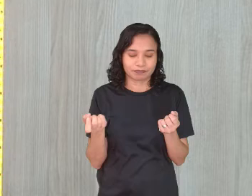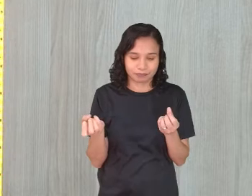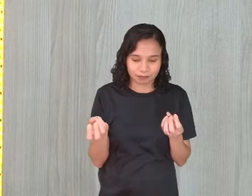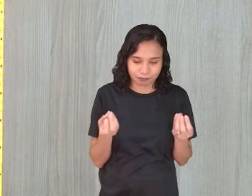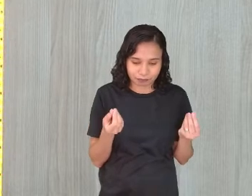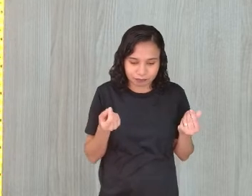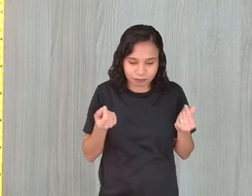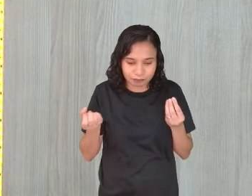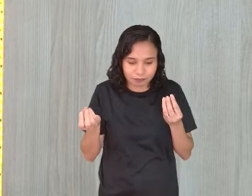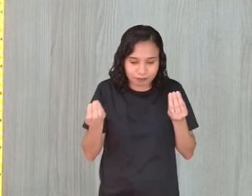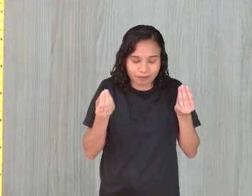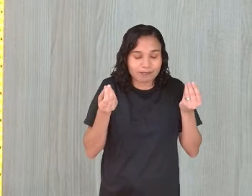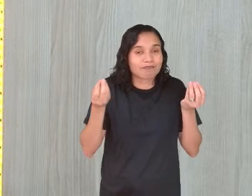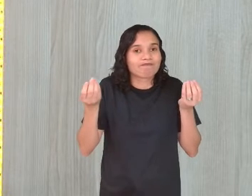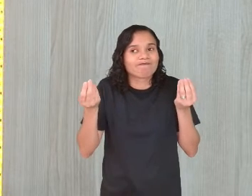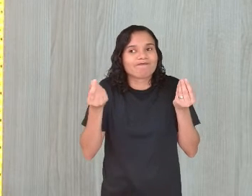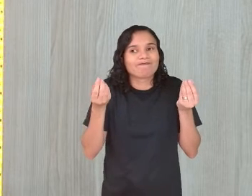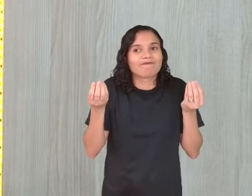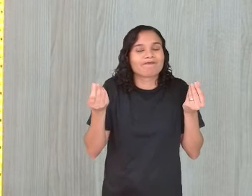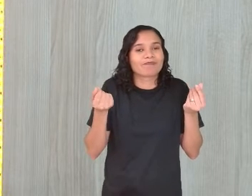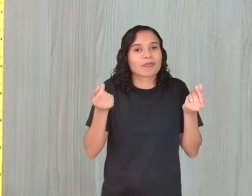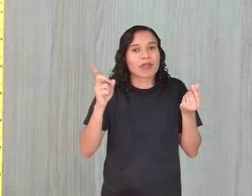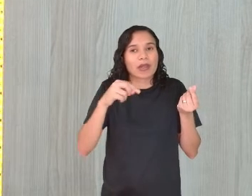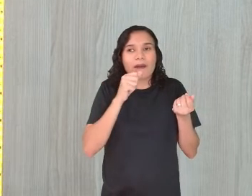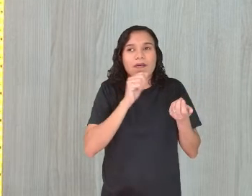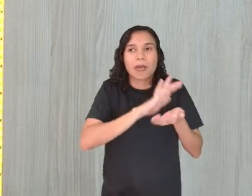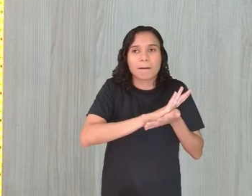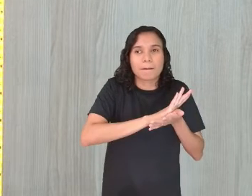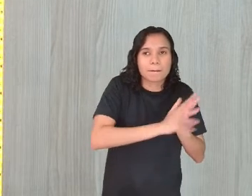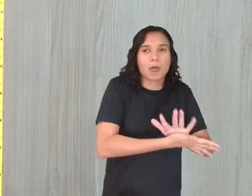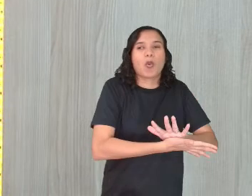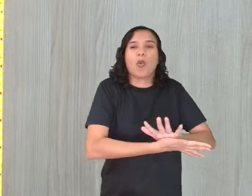digamos assim, de um preconceito